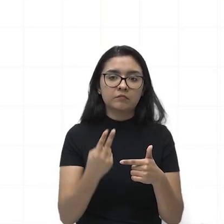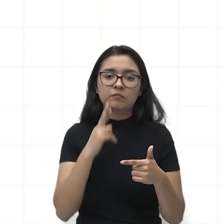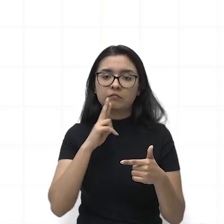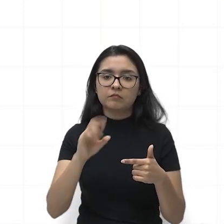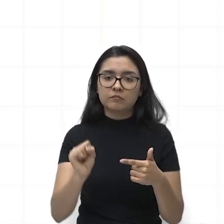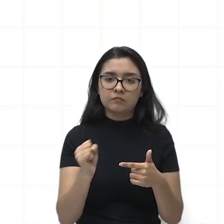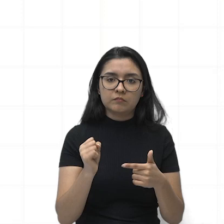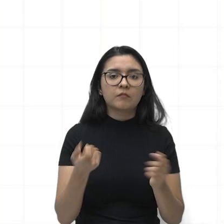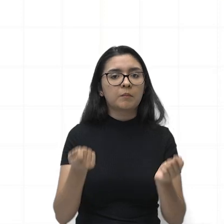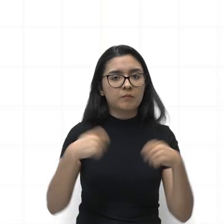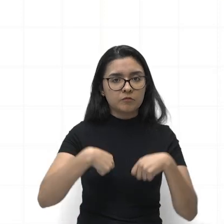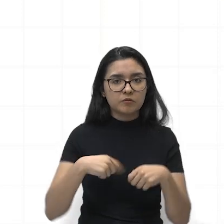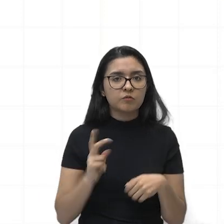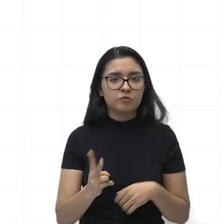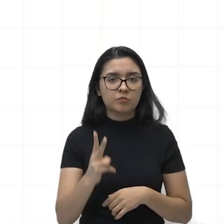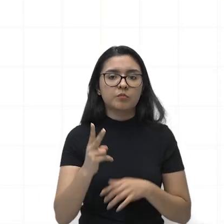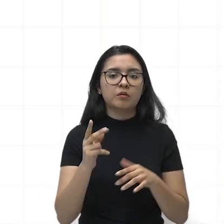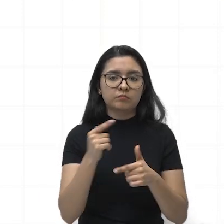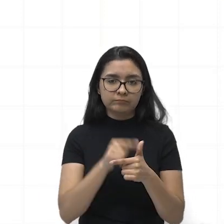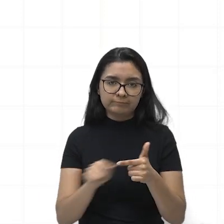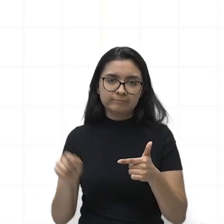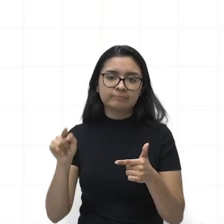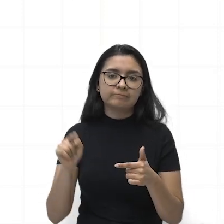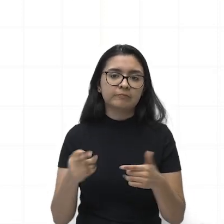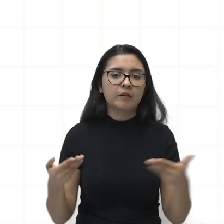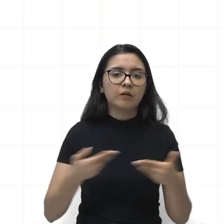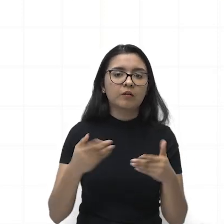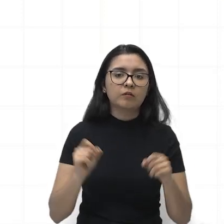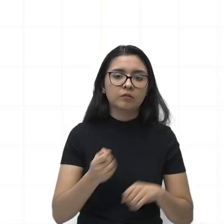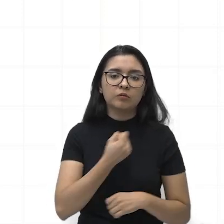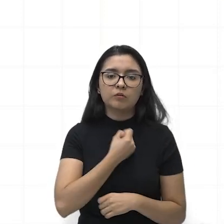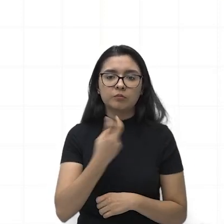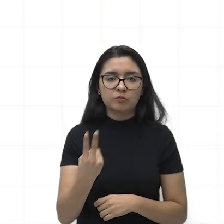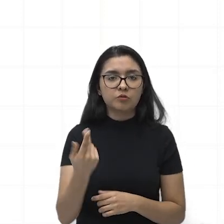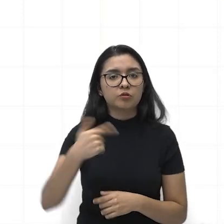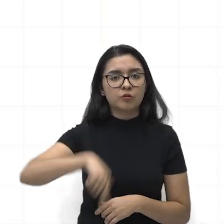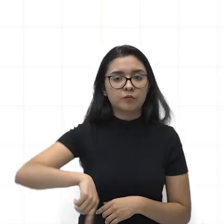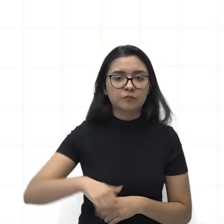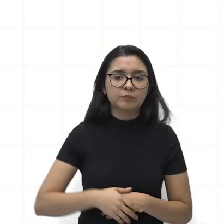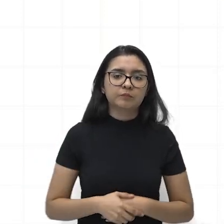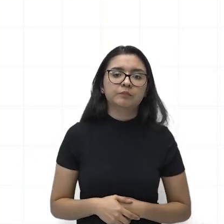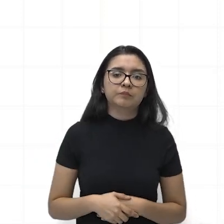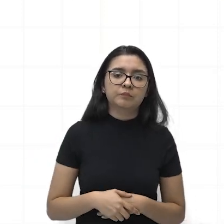Opa, ainda dá de simplificar, ó. Bora simplificar agora por 2 novamente, ó.